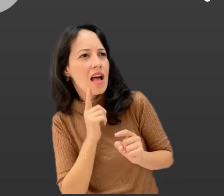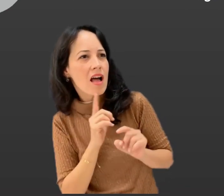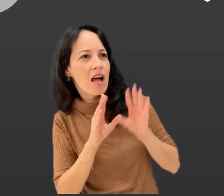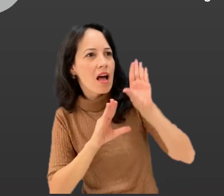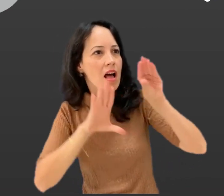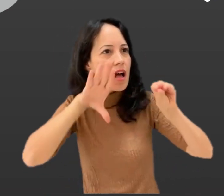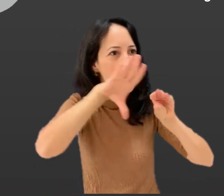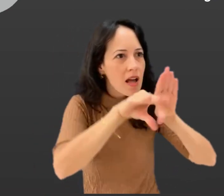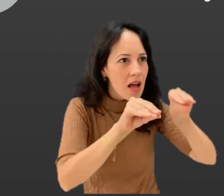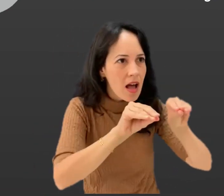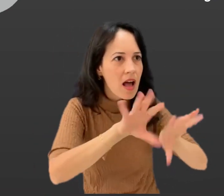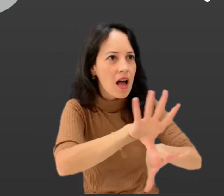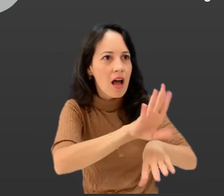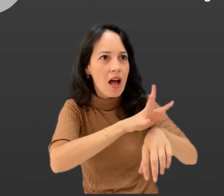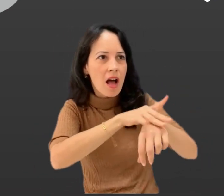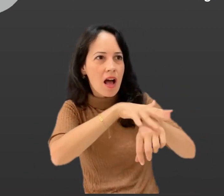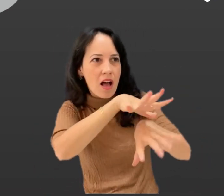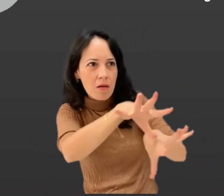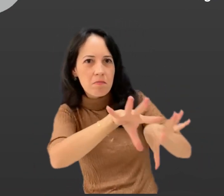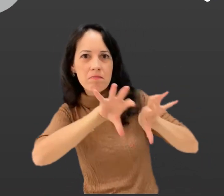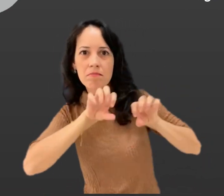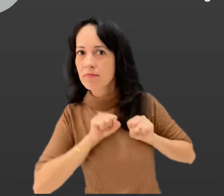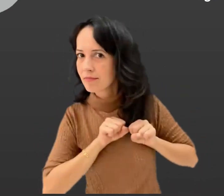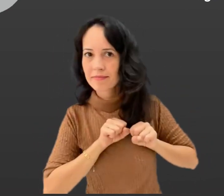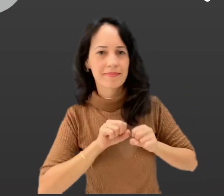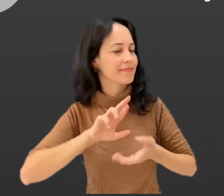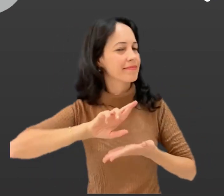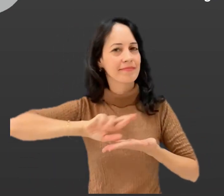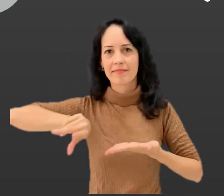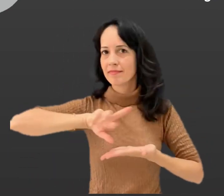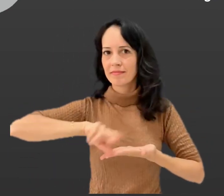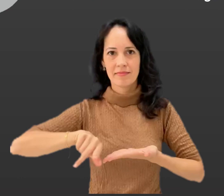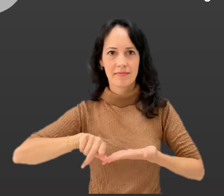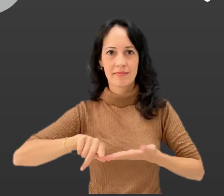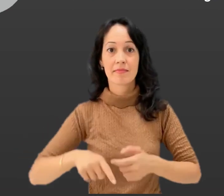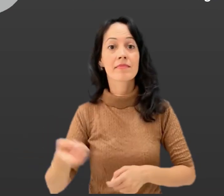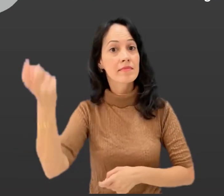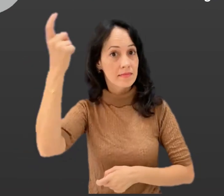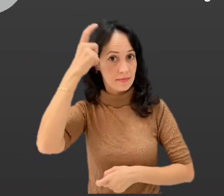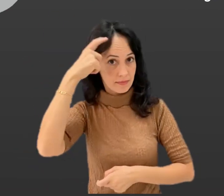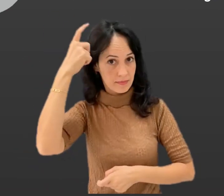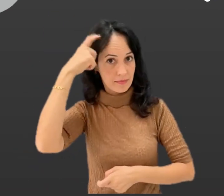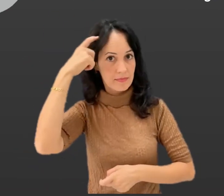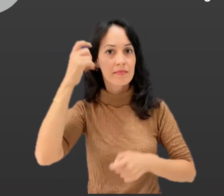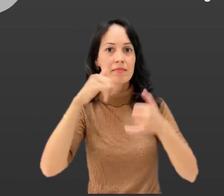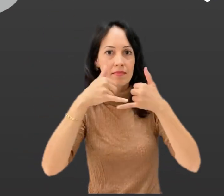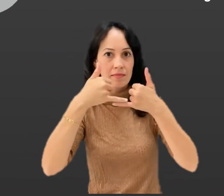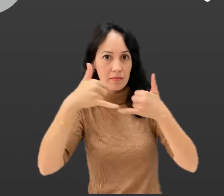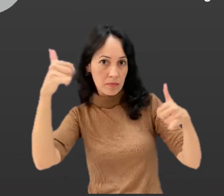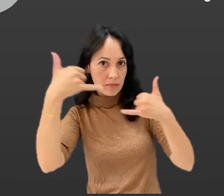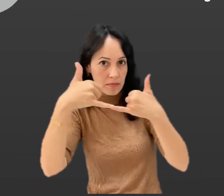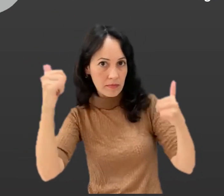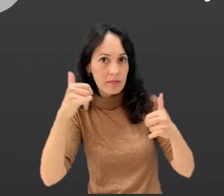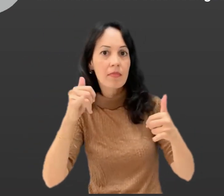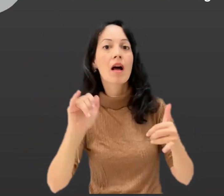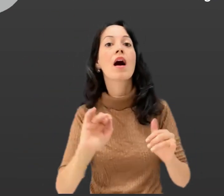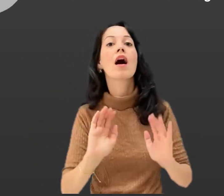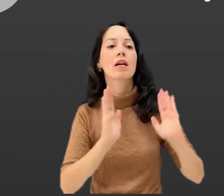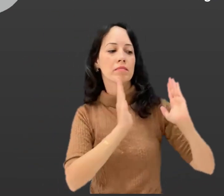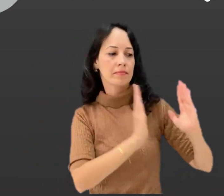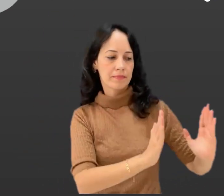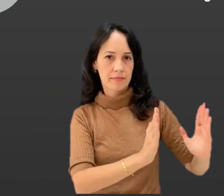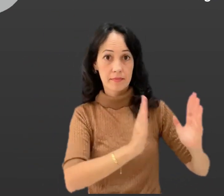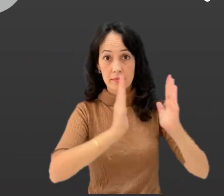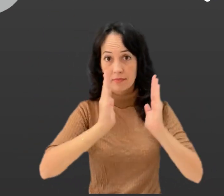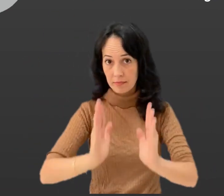epilepsia, ela acontece em todas as idades, chama muita atenção logo após o nascimento. E depois